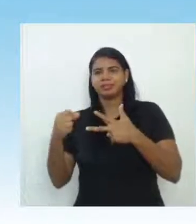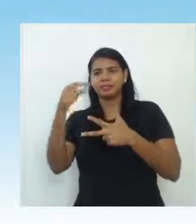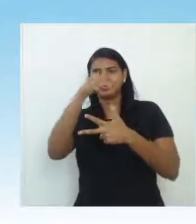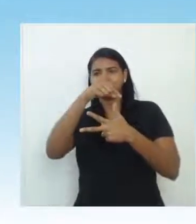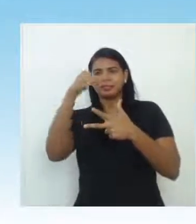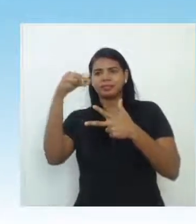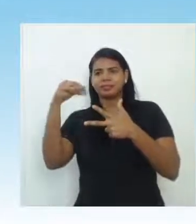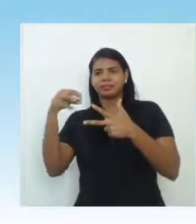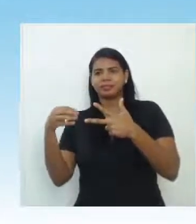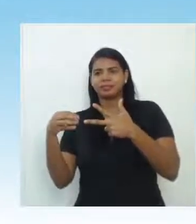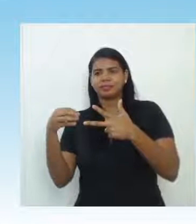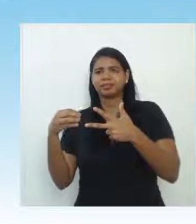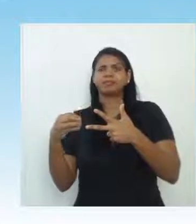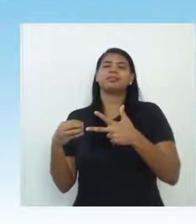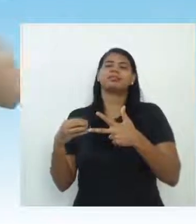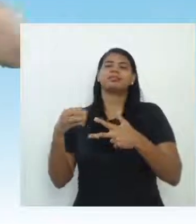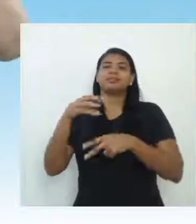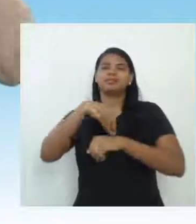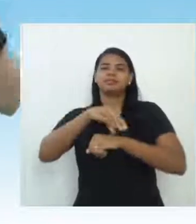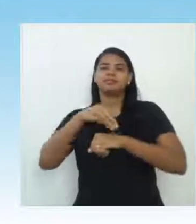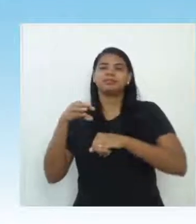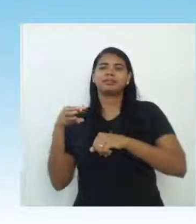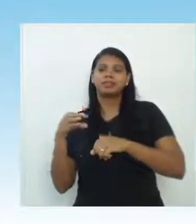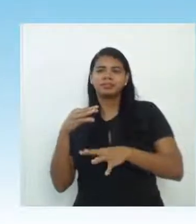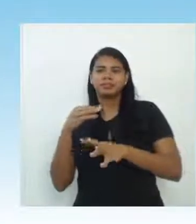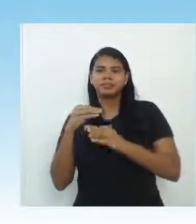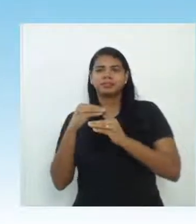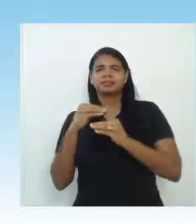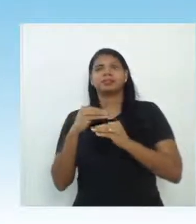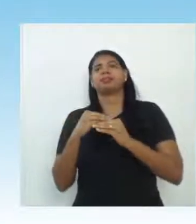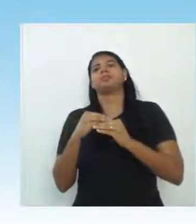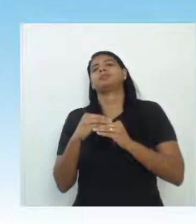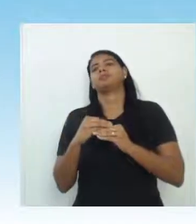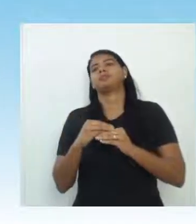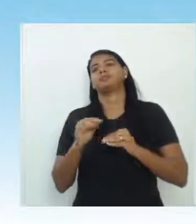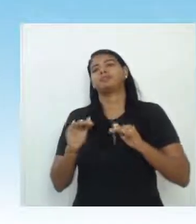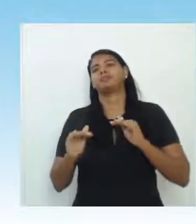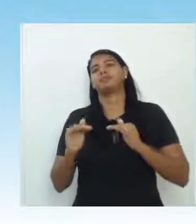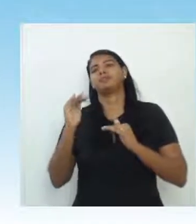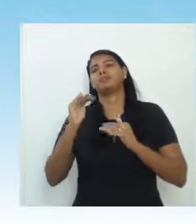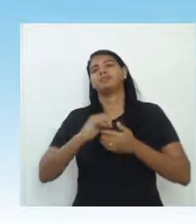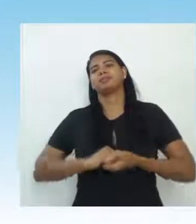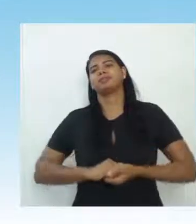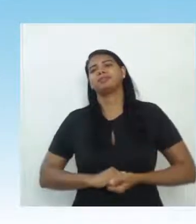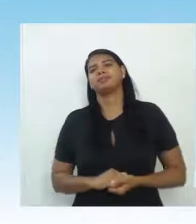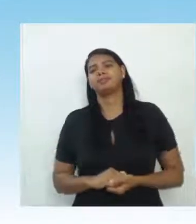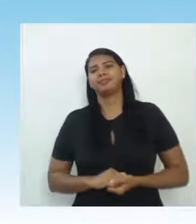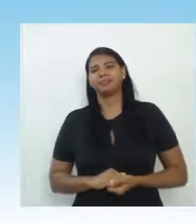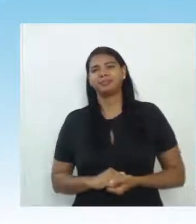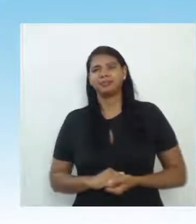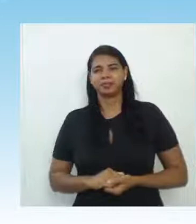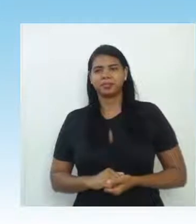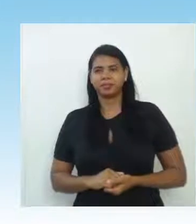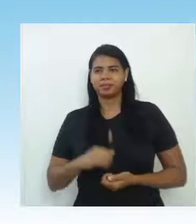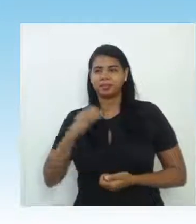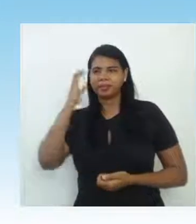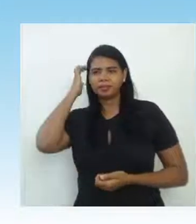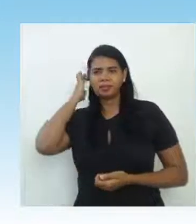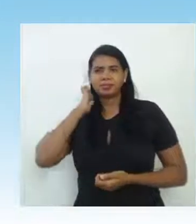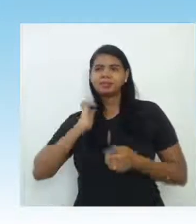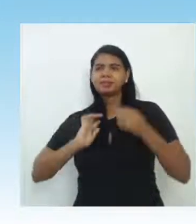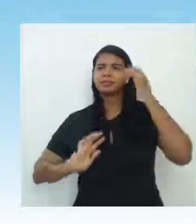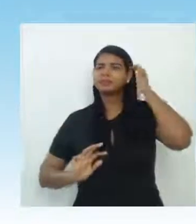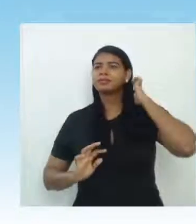cumprindo as suas atribuições, cooperando em equilíbrio. E aqui nós temos a questão, professora, direitos